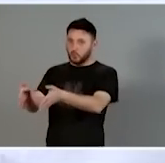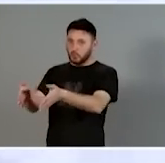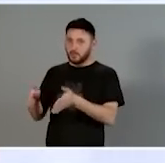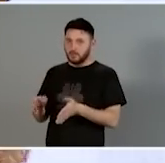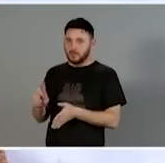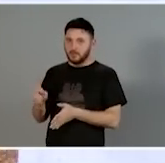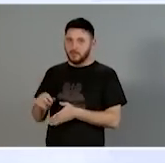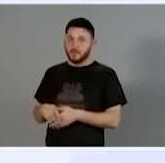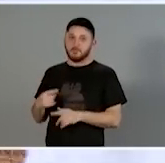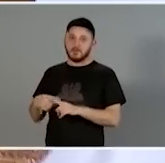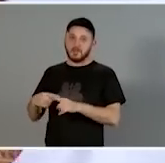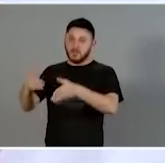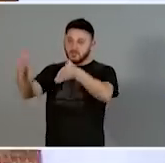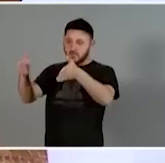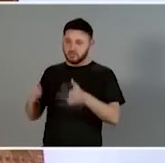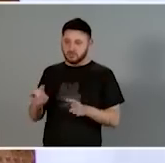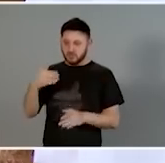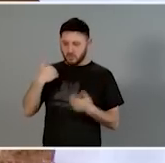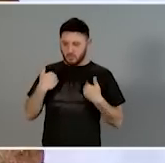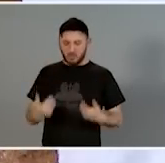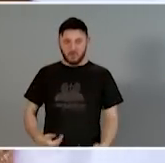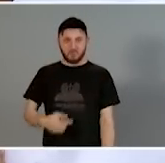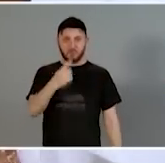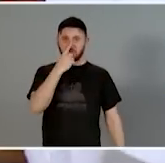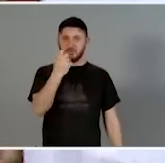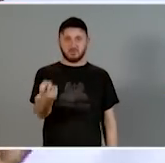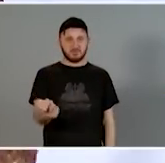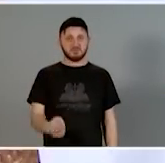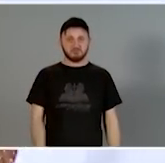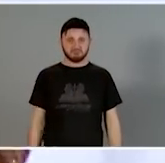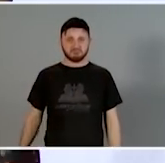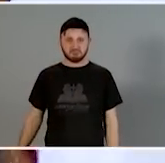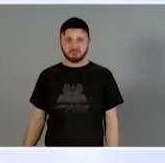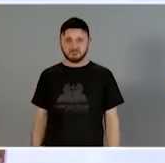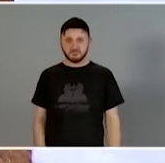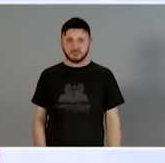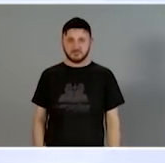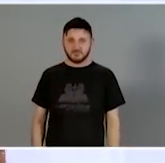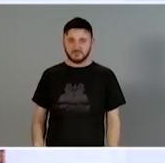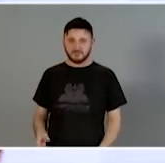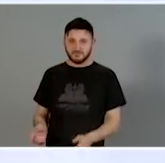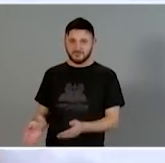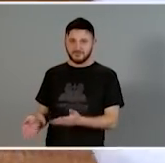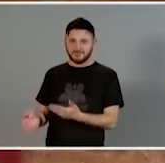que no caixão só vai podridão, né? Isso, fechou.